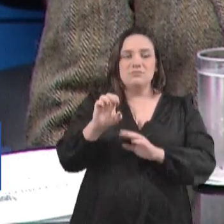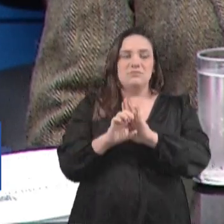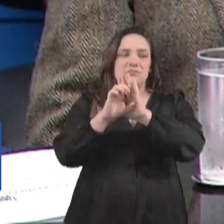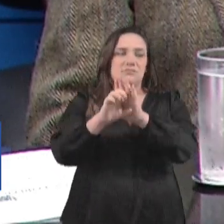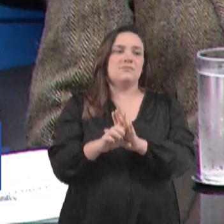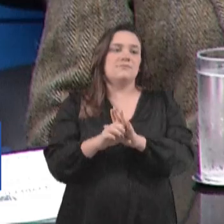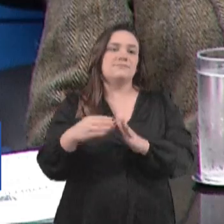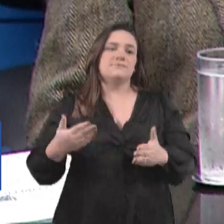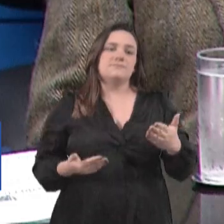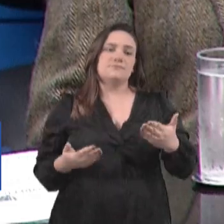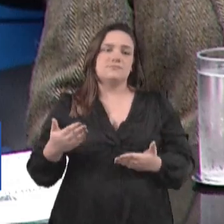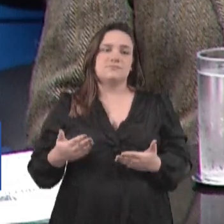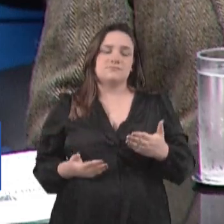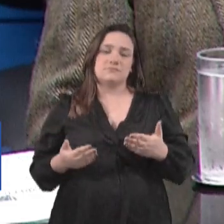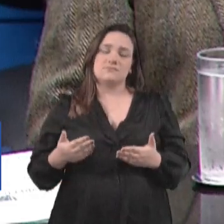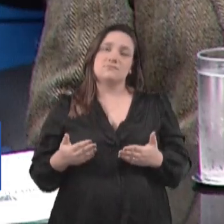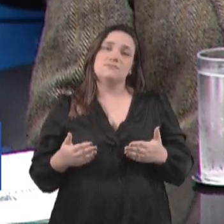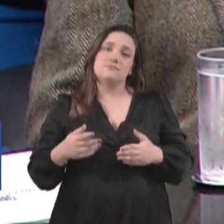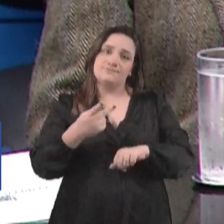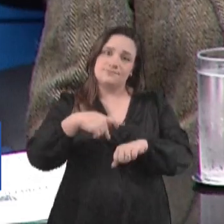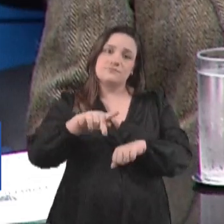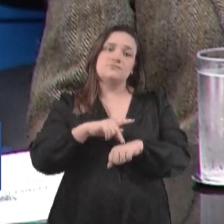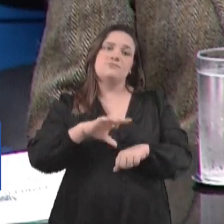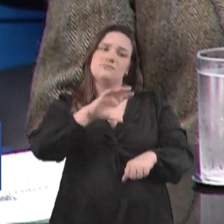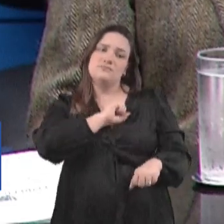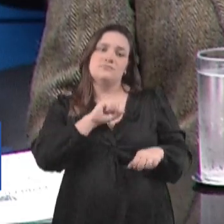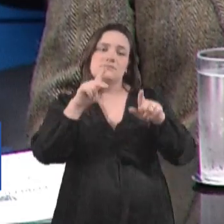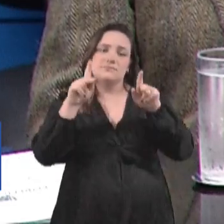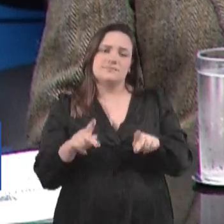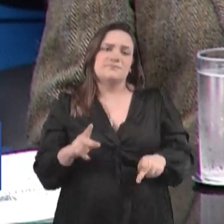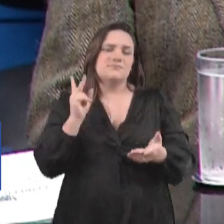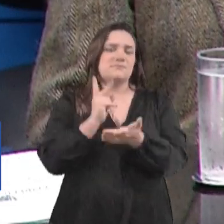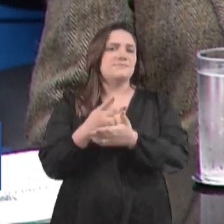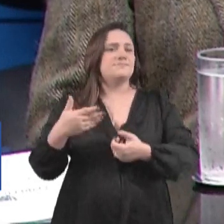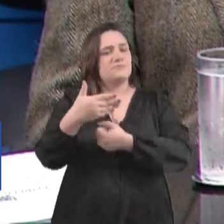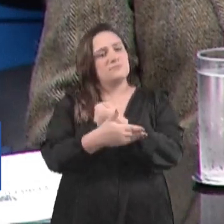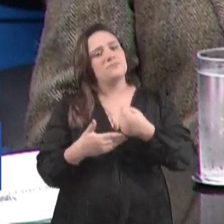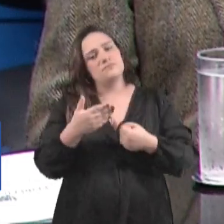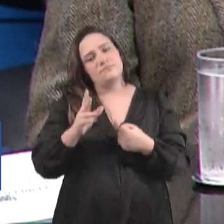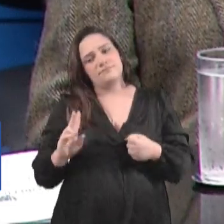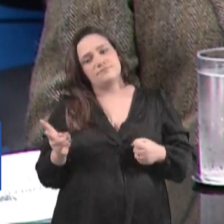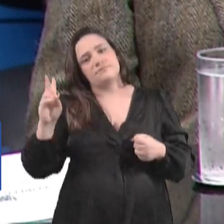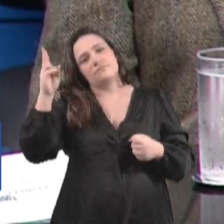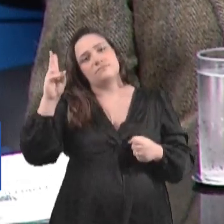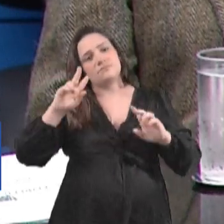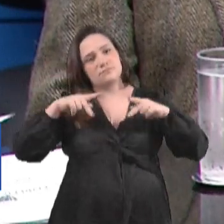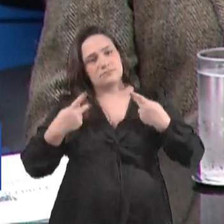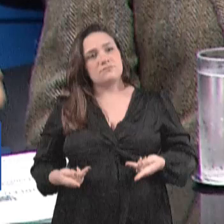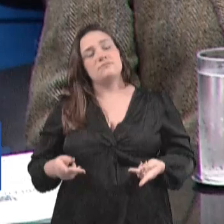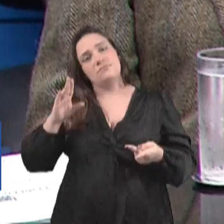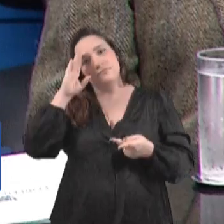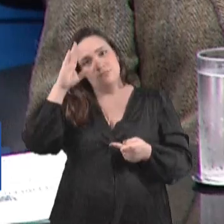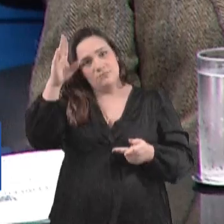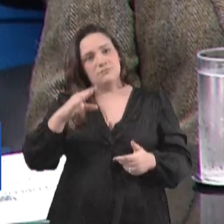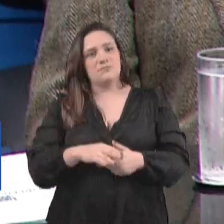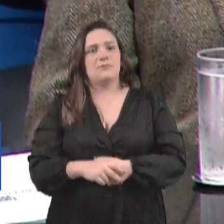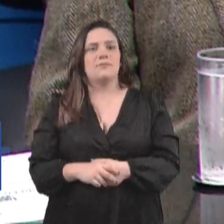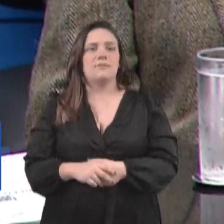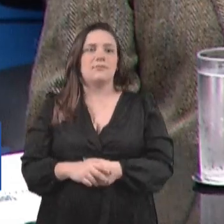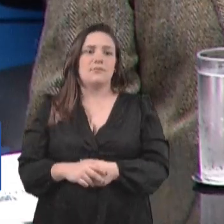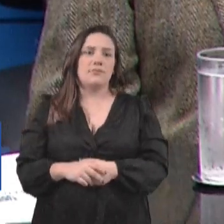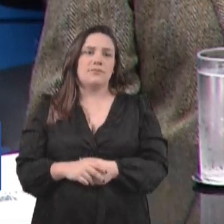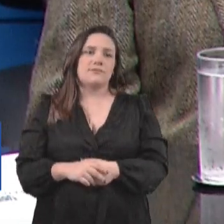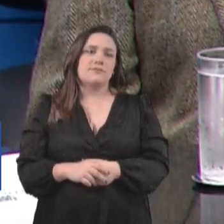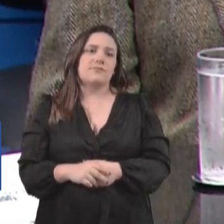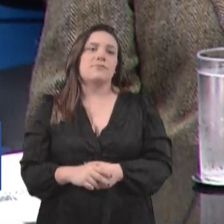à pátria, amor ao povo e defesa intransigente dos valores humanos mais fundamentais.